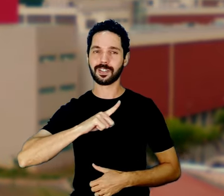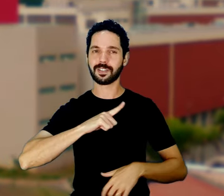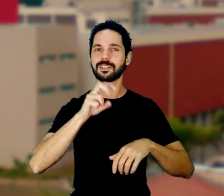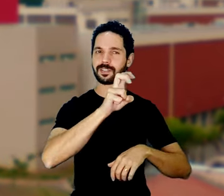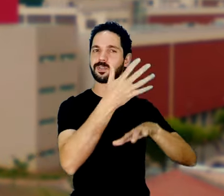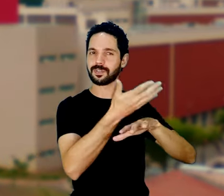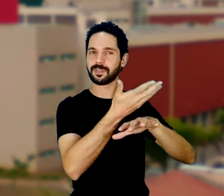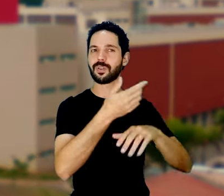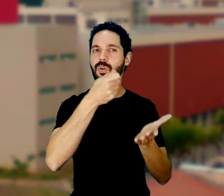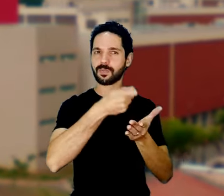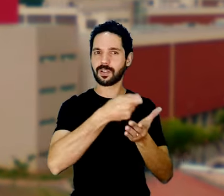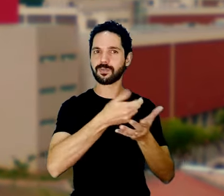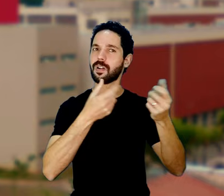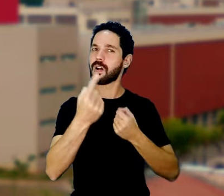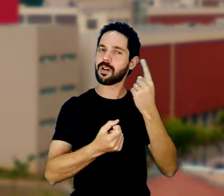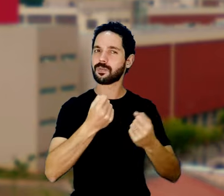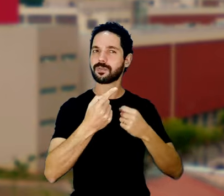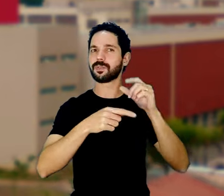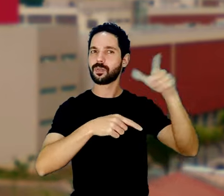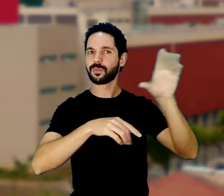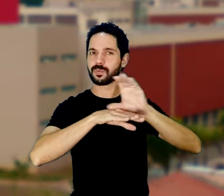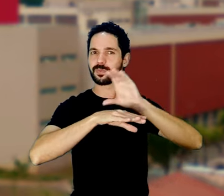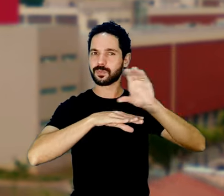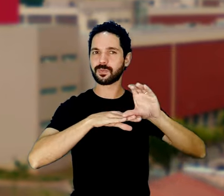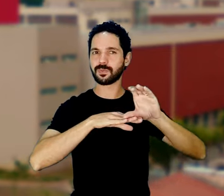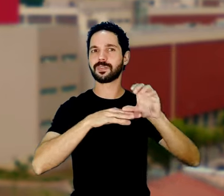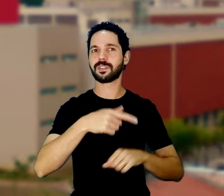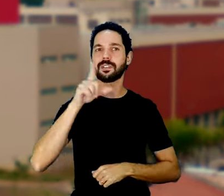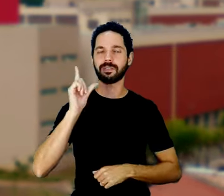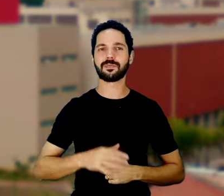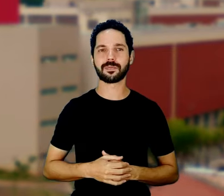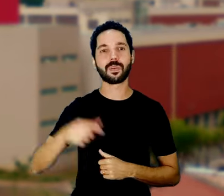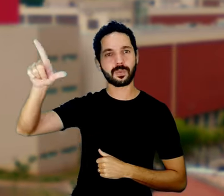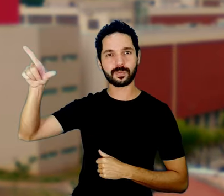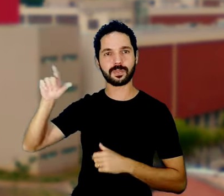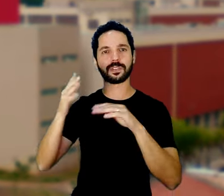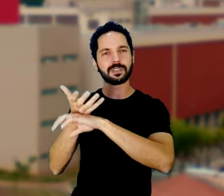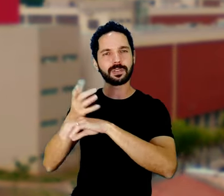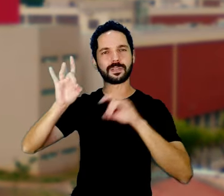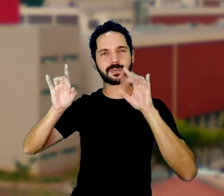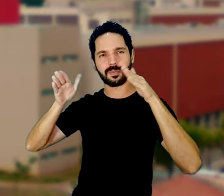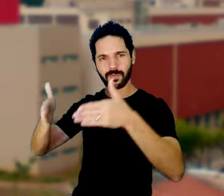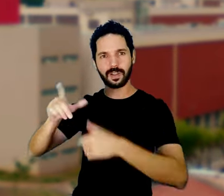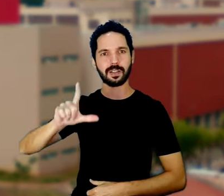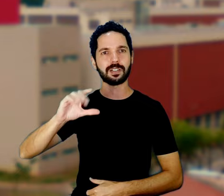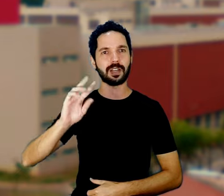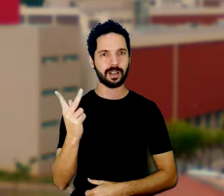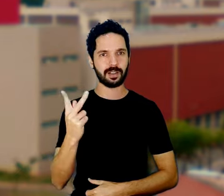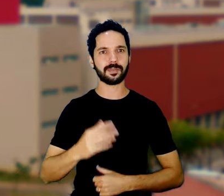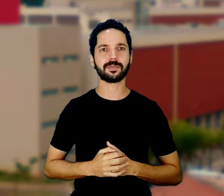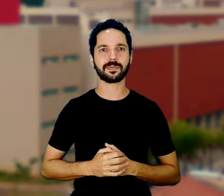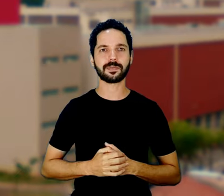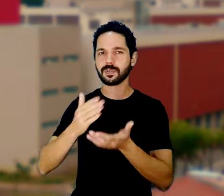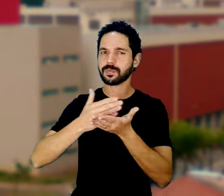disciplinas obrigatórias, algumas compartilhadas, como eu disse anteriormente, com outros cursos e outras específicas da LCH. A partir